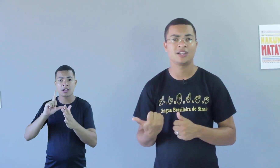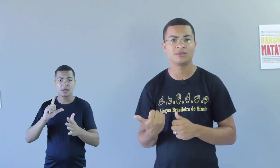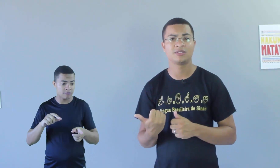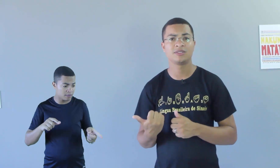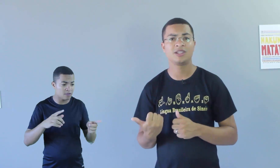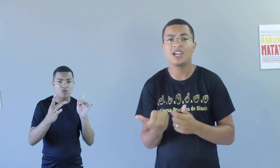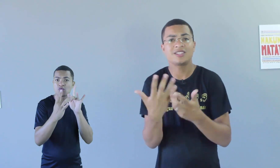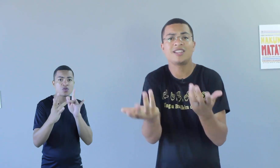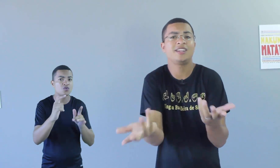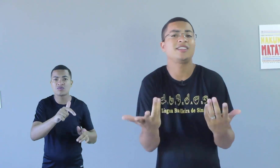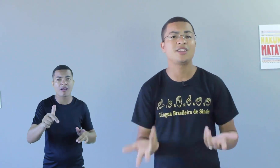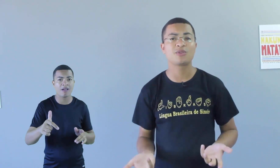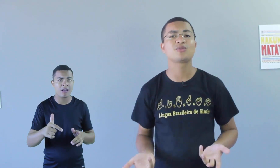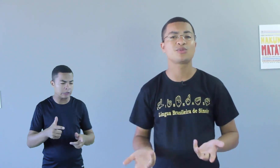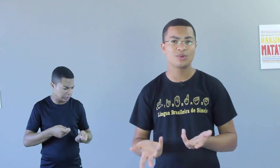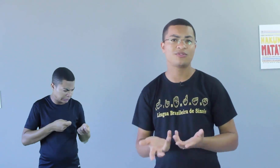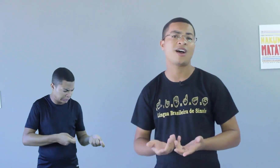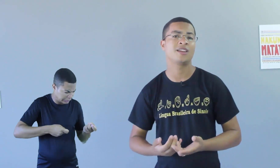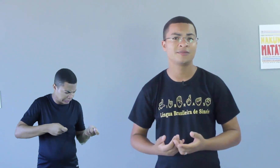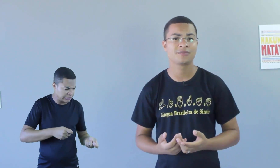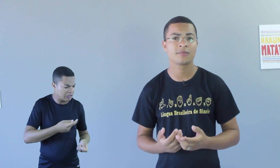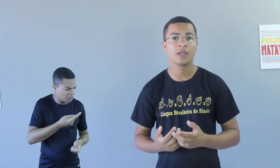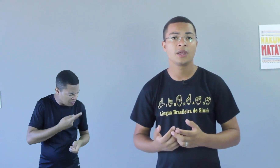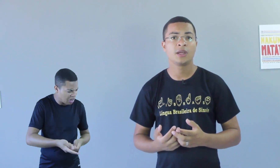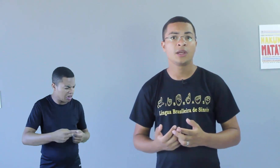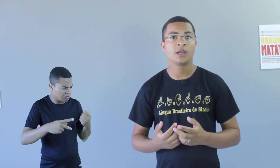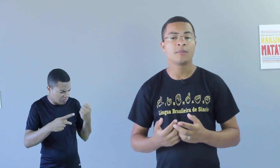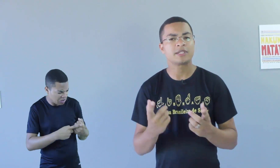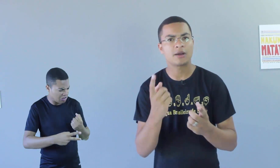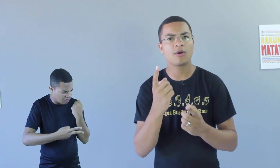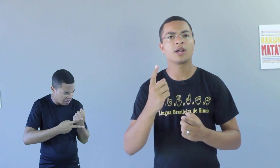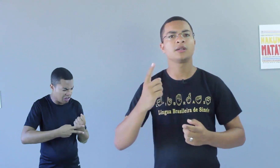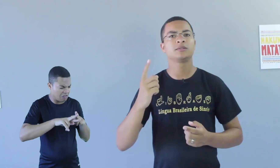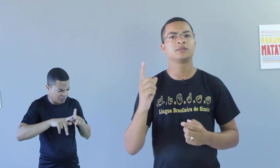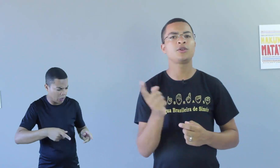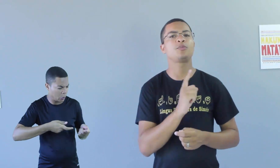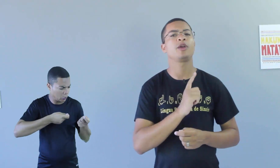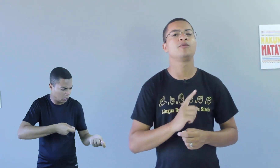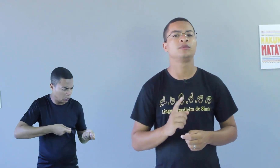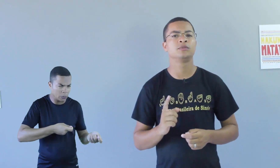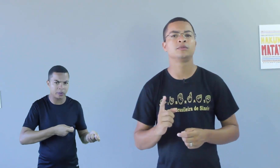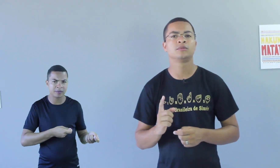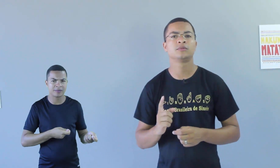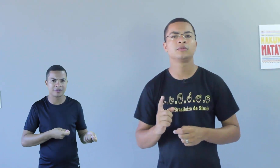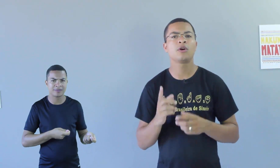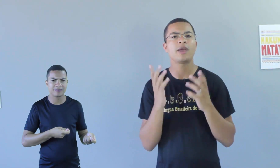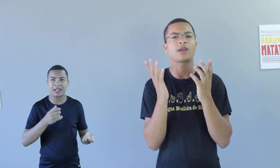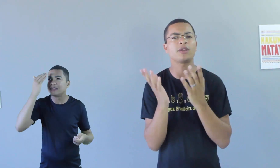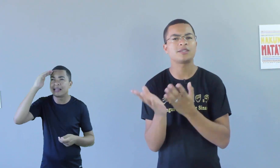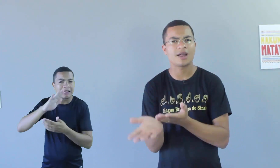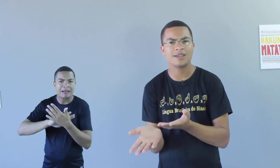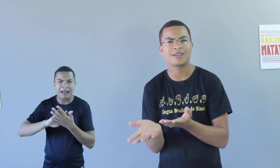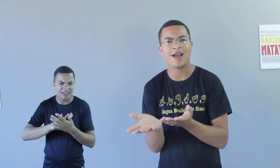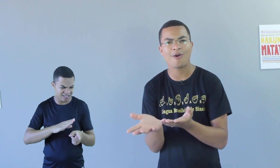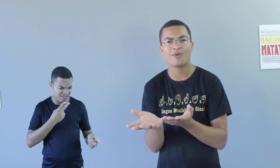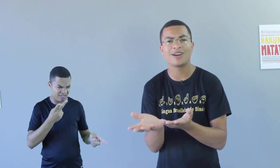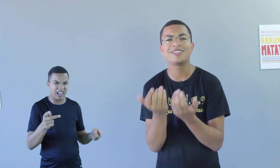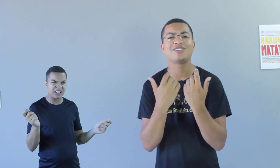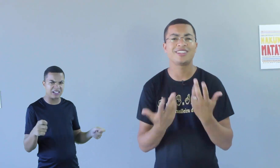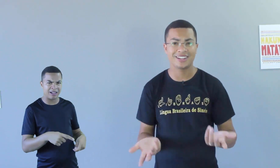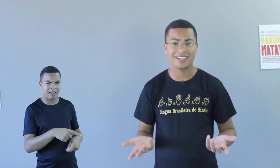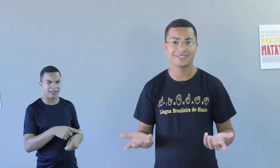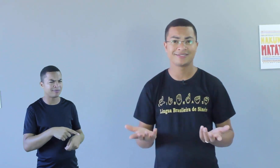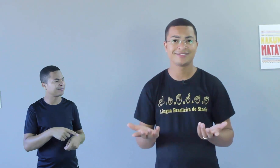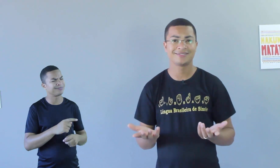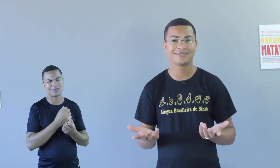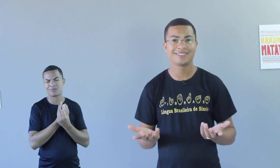está fazendo. E antes dele entender o que o surdo fala. Mas agora eu te pergunto, como é que alguém sinaliza algo antes